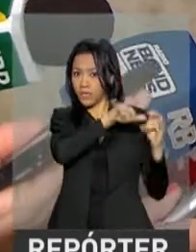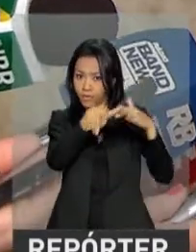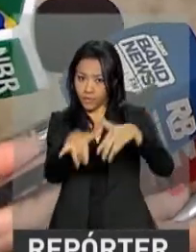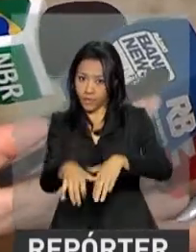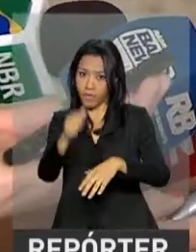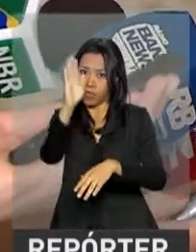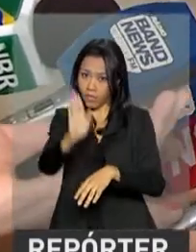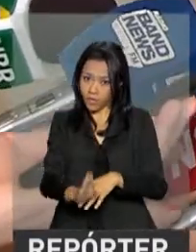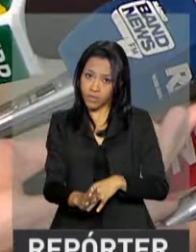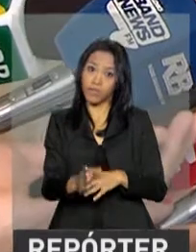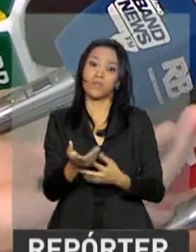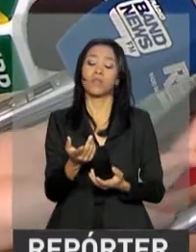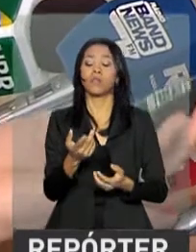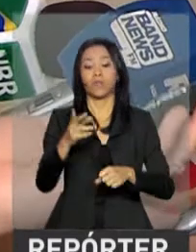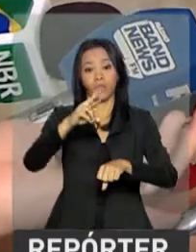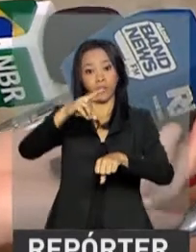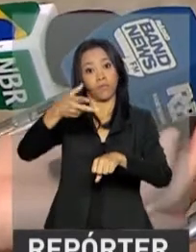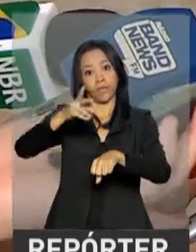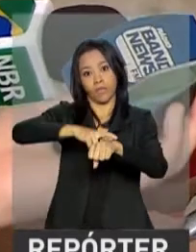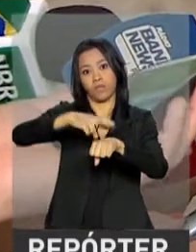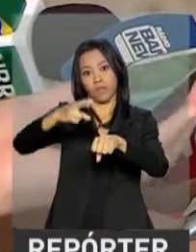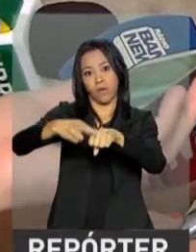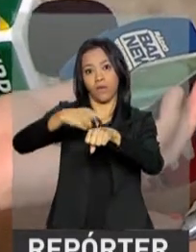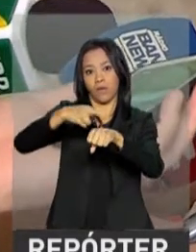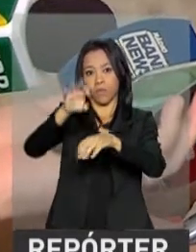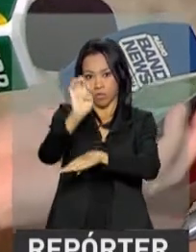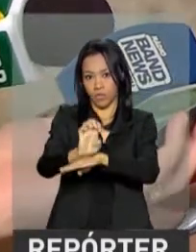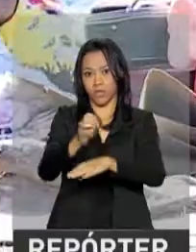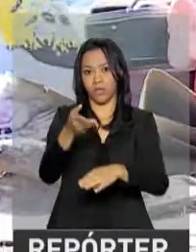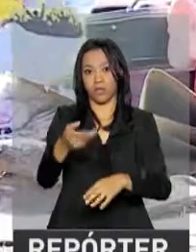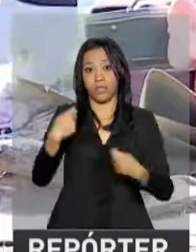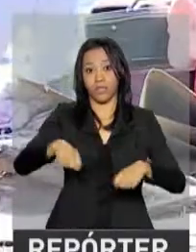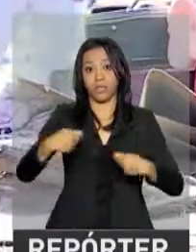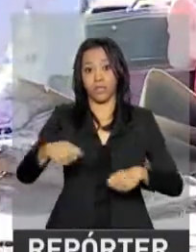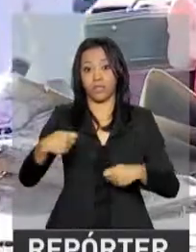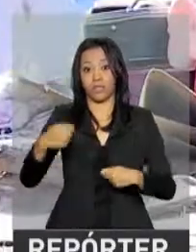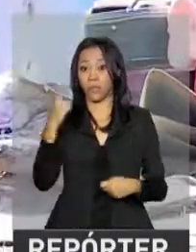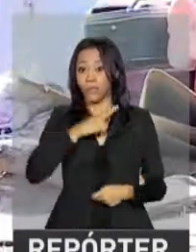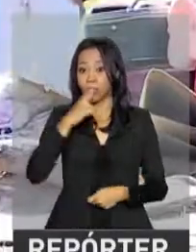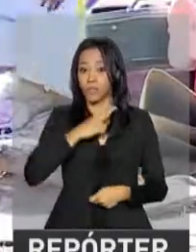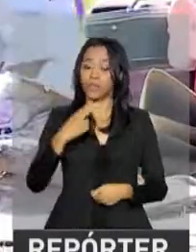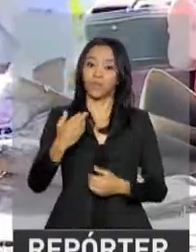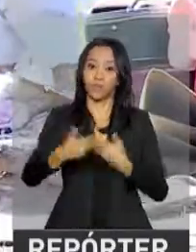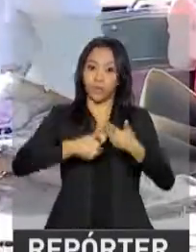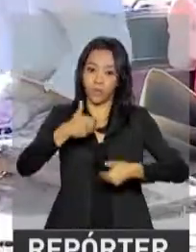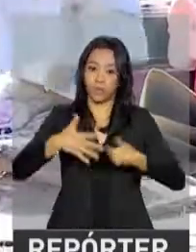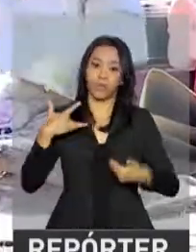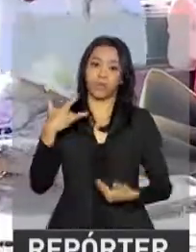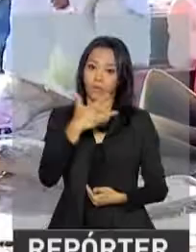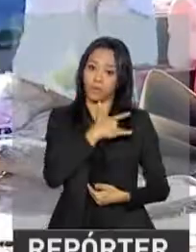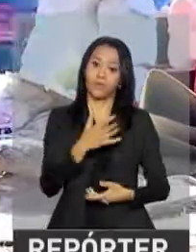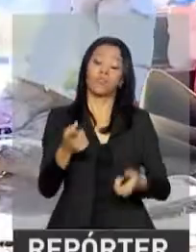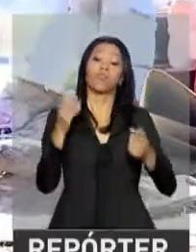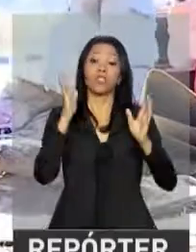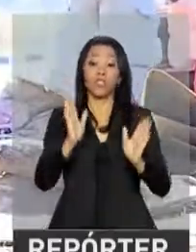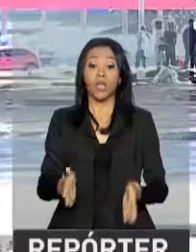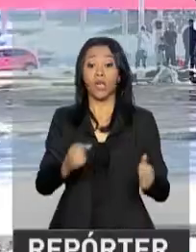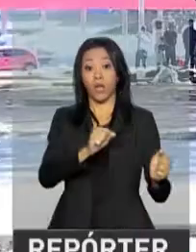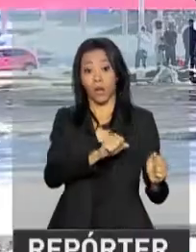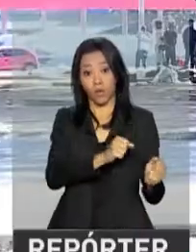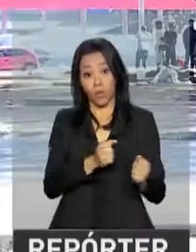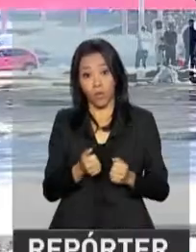vêm dali da região necessitam de um atendimento emergencial de saúde. Em outra frente, a Polícia Federal iniciou nessa semana